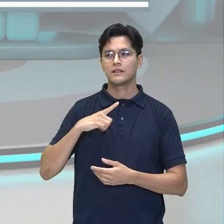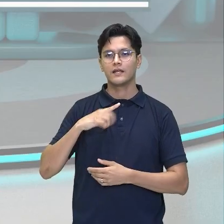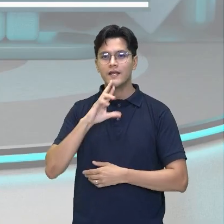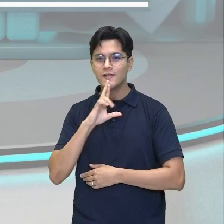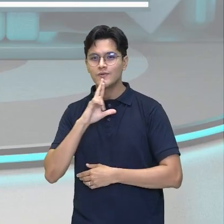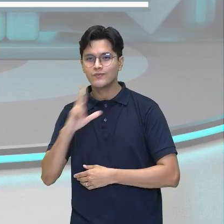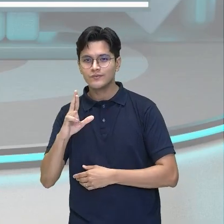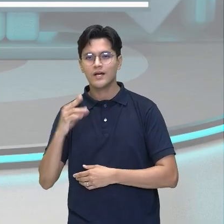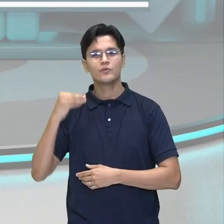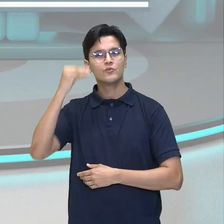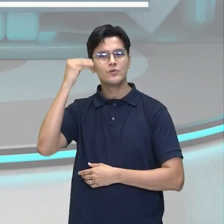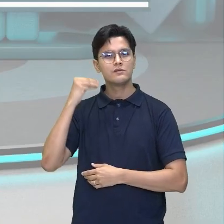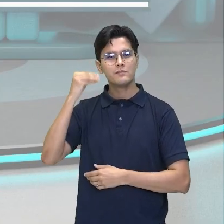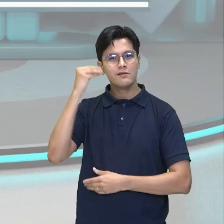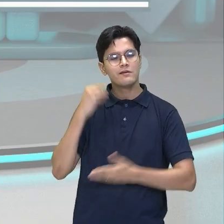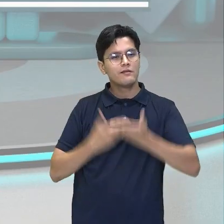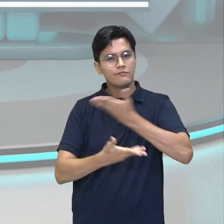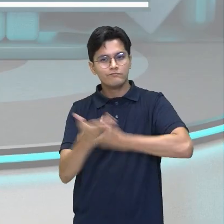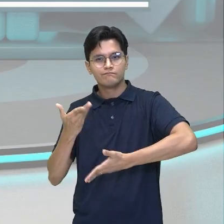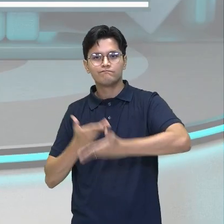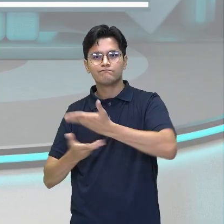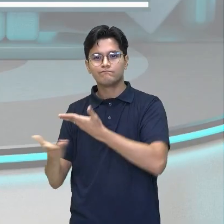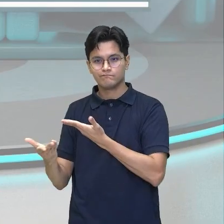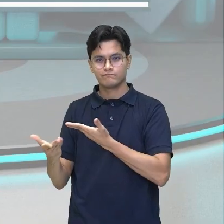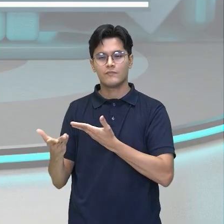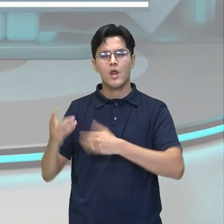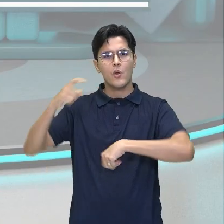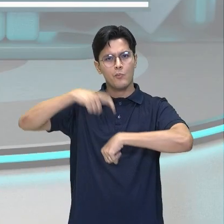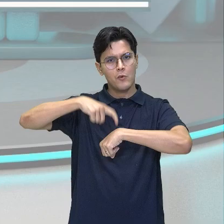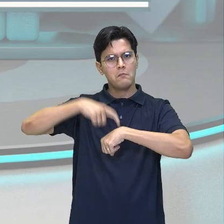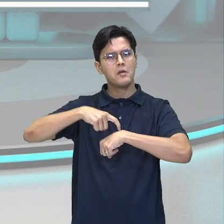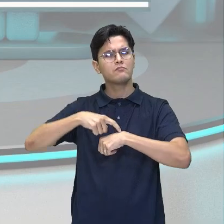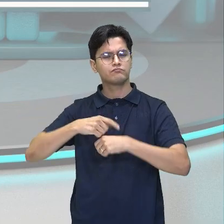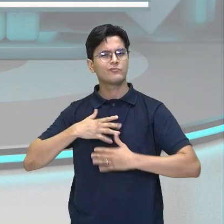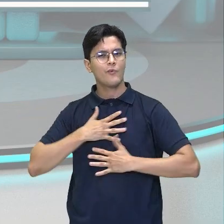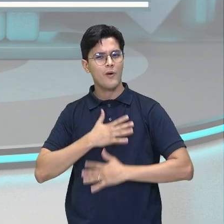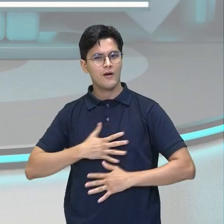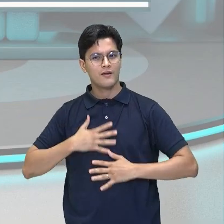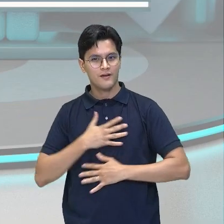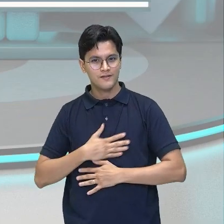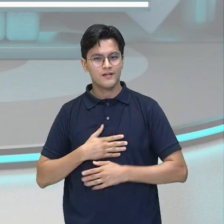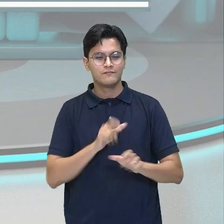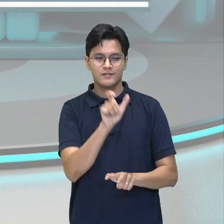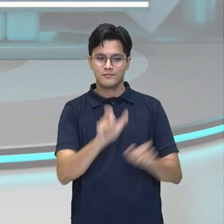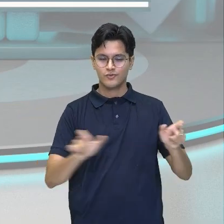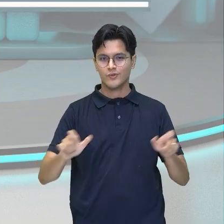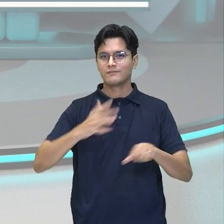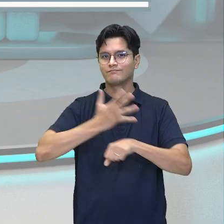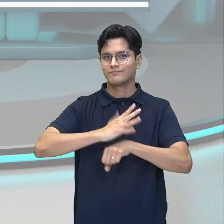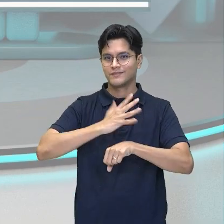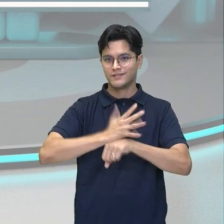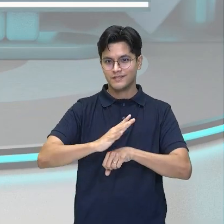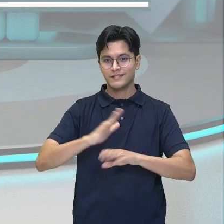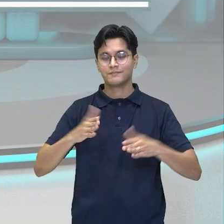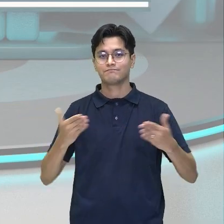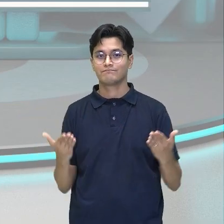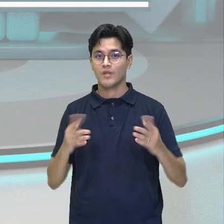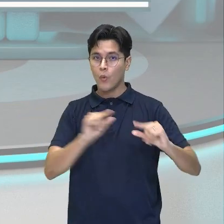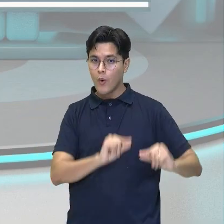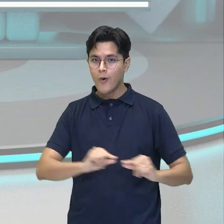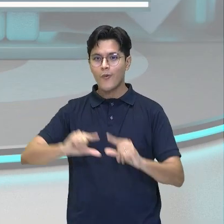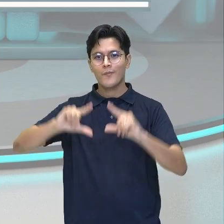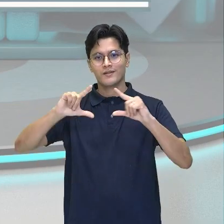experiências, esse momento, na verdade, muito agradável ali entre os seus praticantes, aumentando então o seu